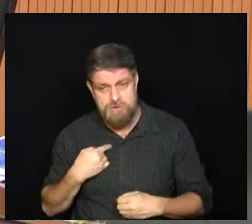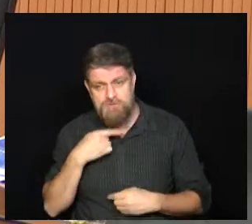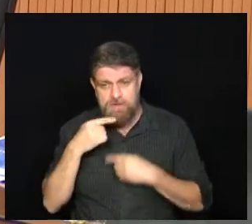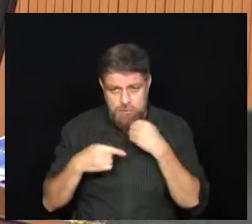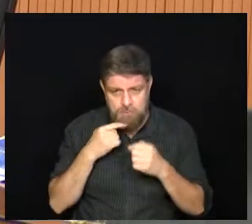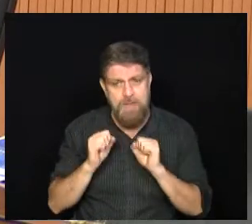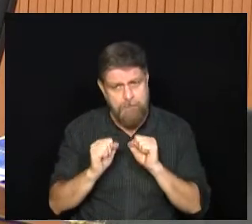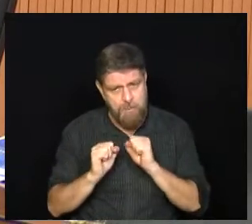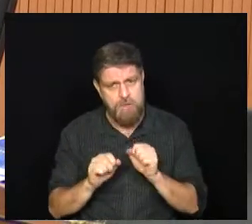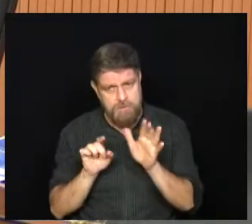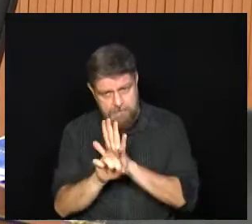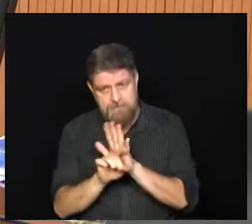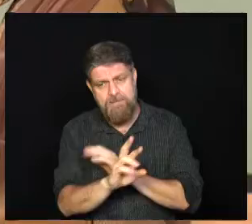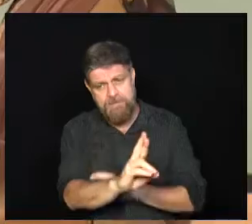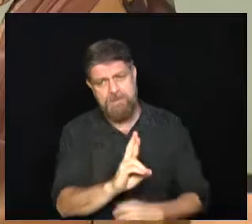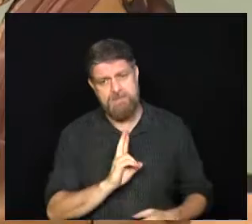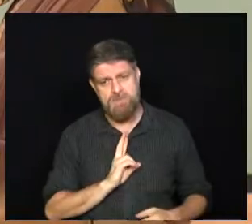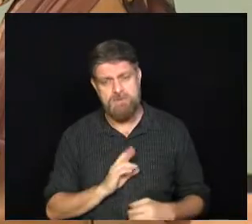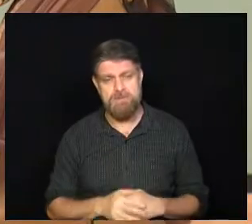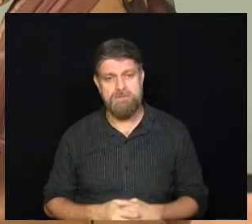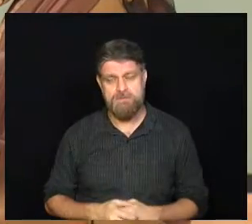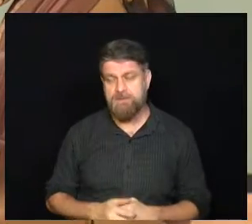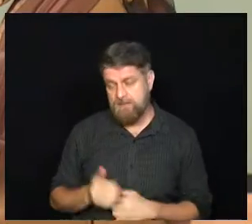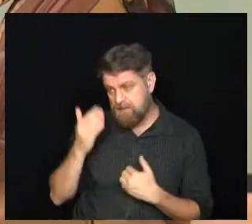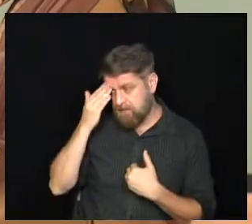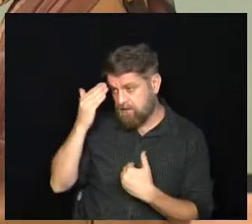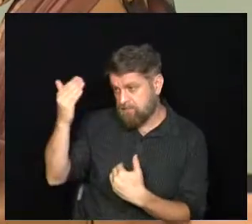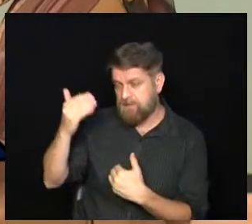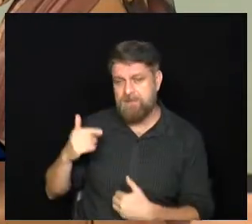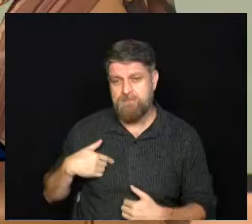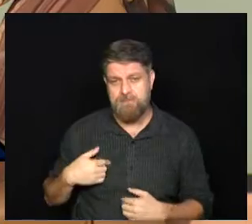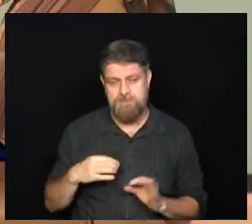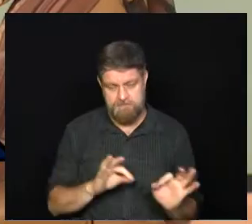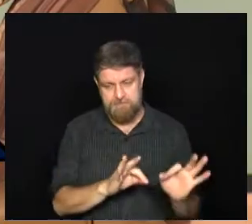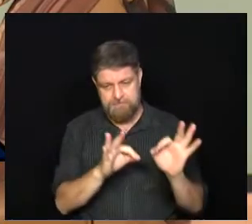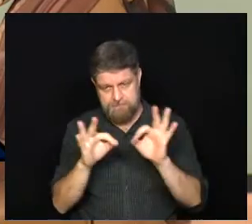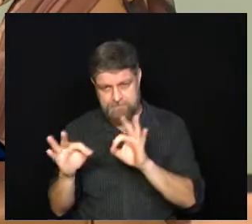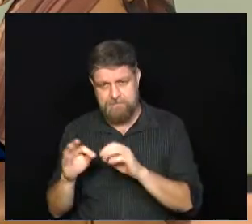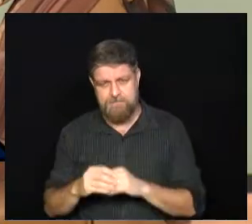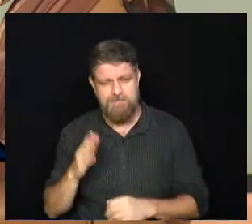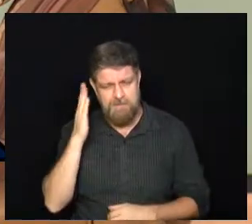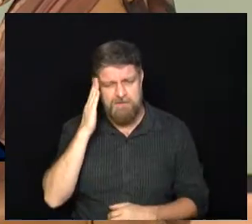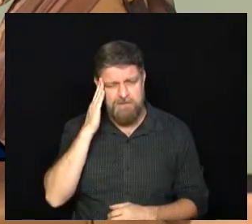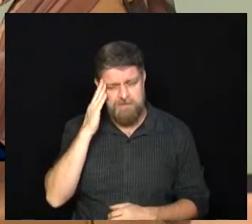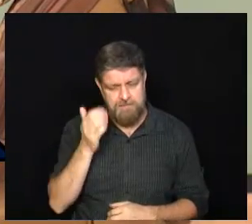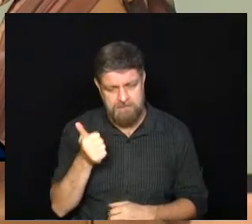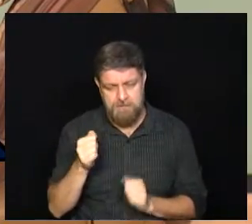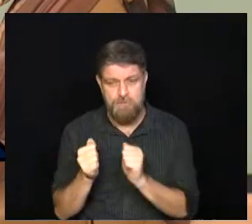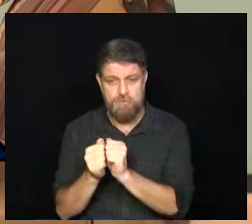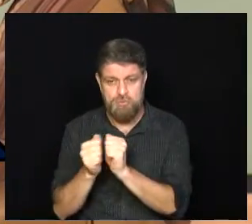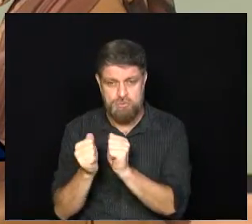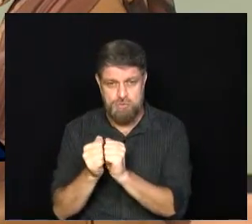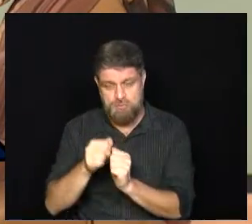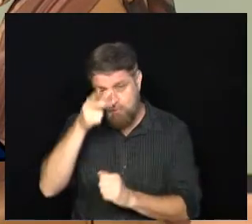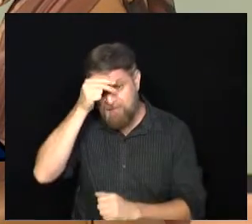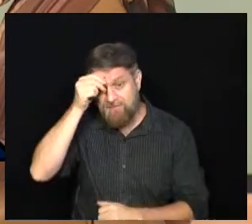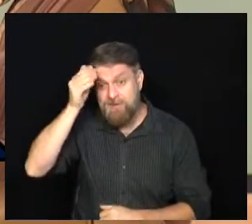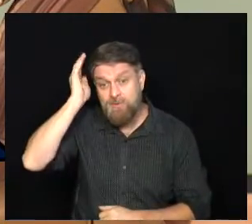também, tá ok? Ah, obrigada. Não, sim, eu acompanhei que ele foi entregar o orçamento, né, junto com o